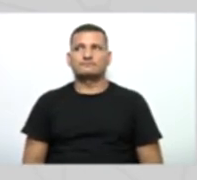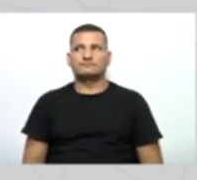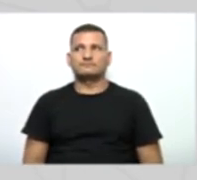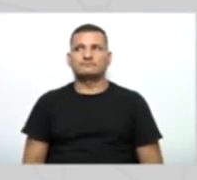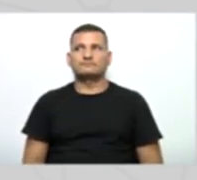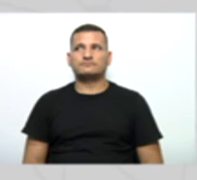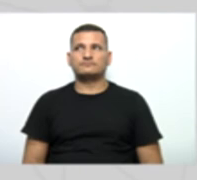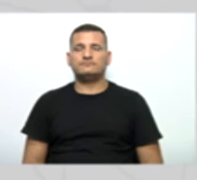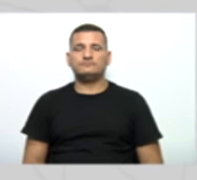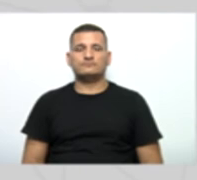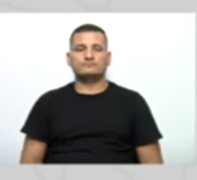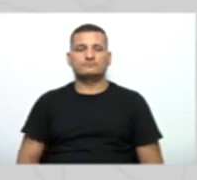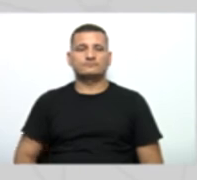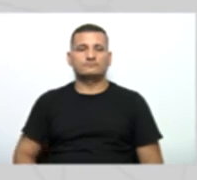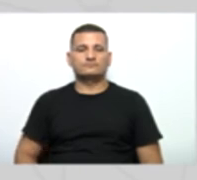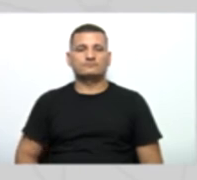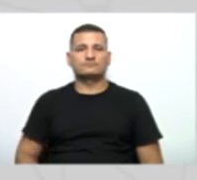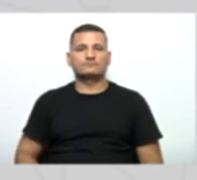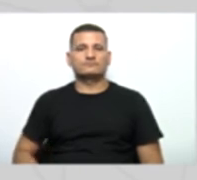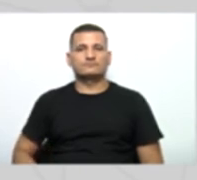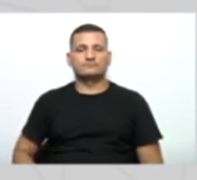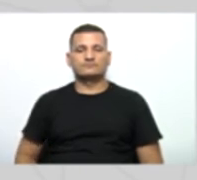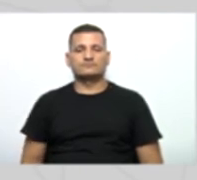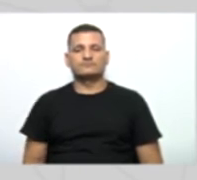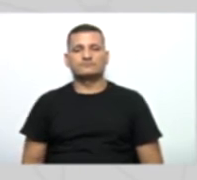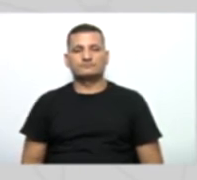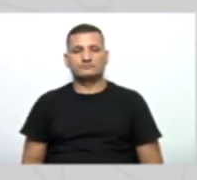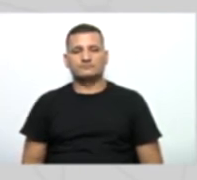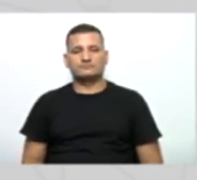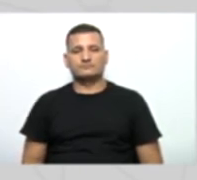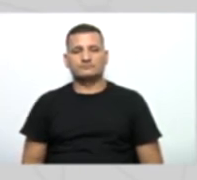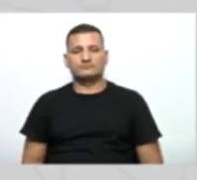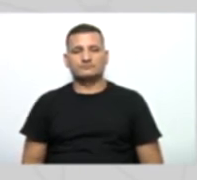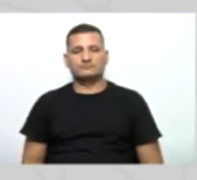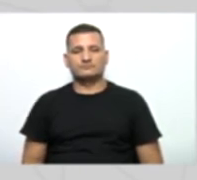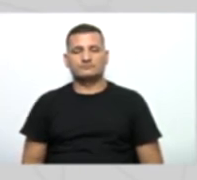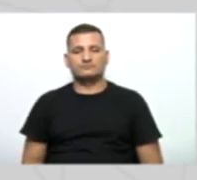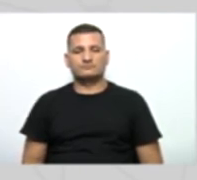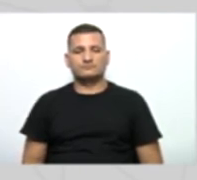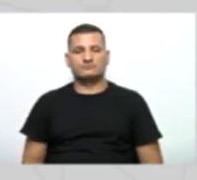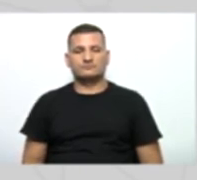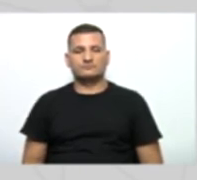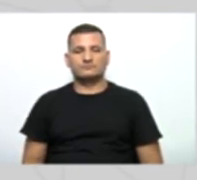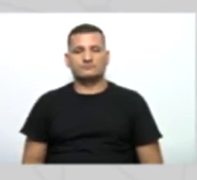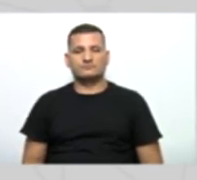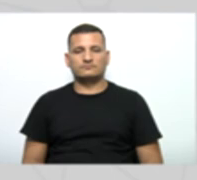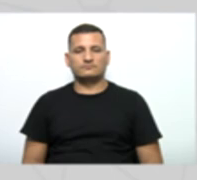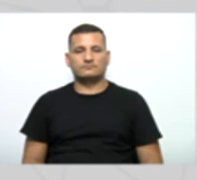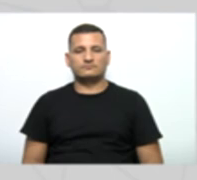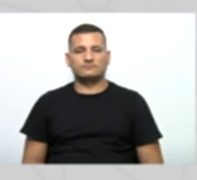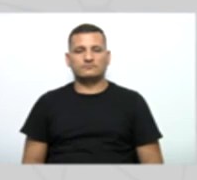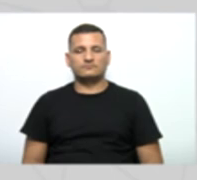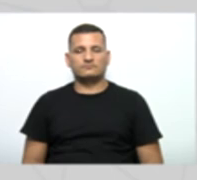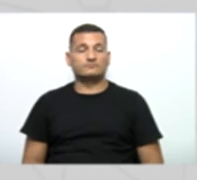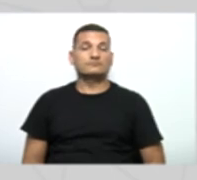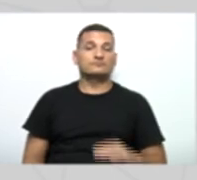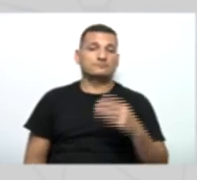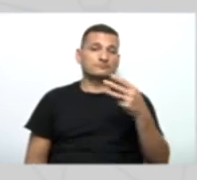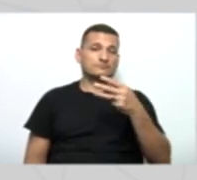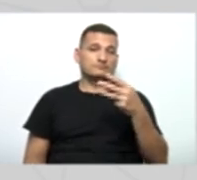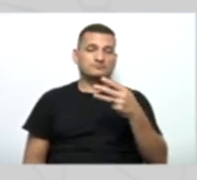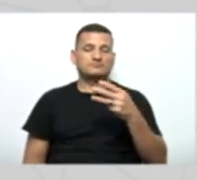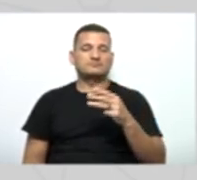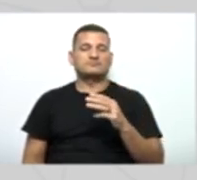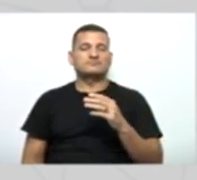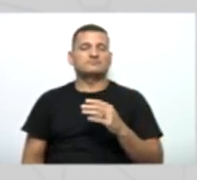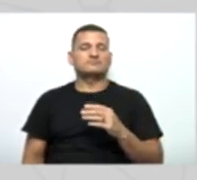Surgiu alguma dúvida aí, professor Eduardo? Não, eu queria comentar uma resolução aqui dessa questão 3. Ah,